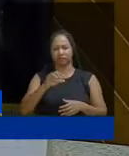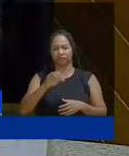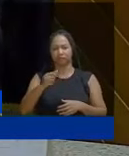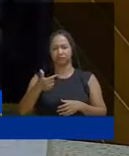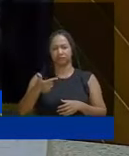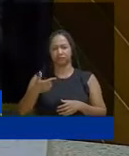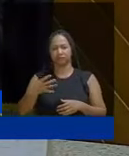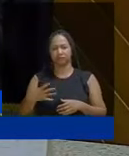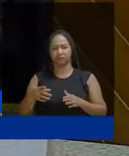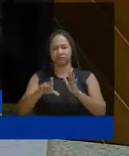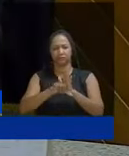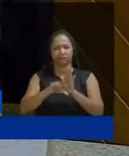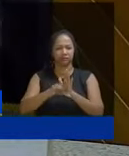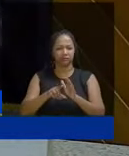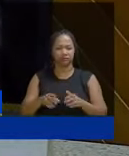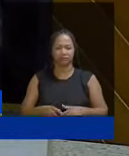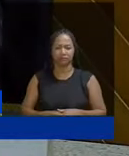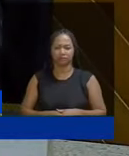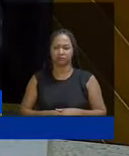2021, que alterou a Lei